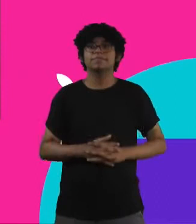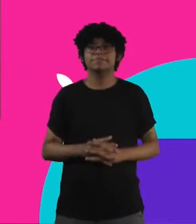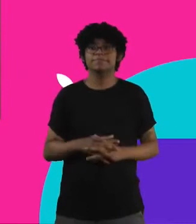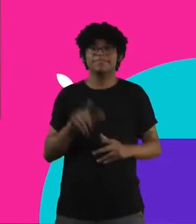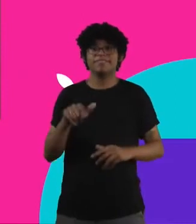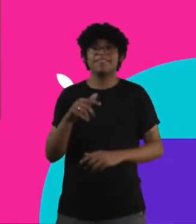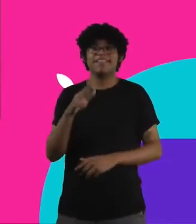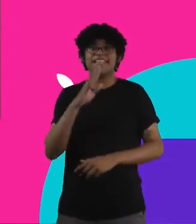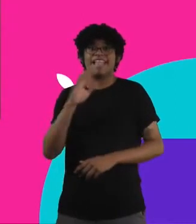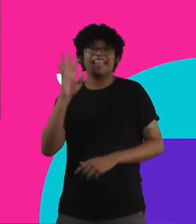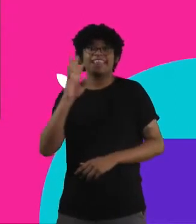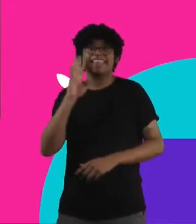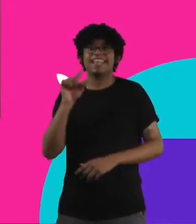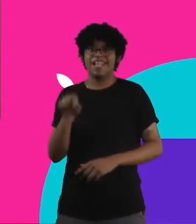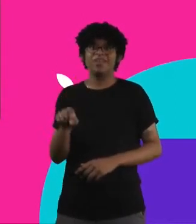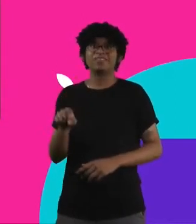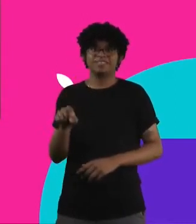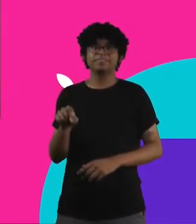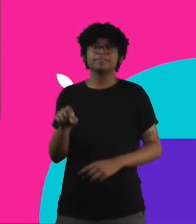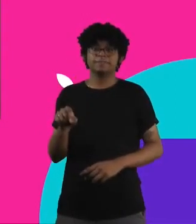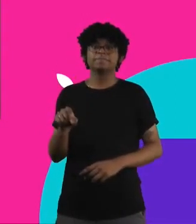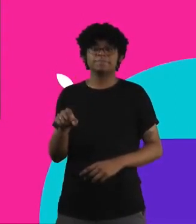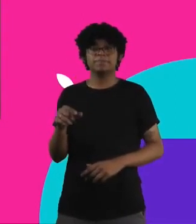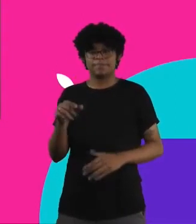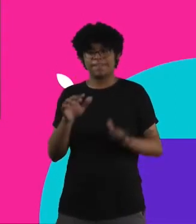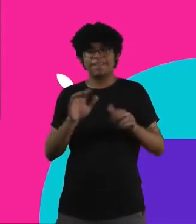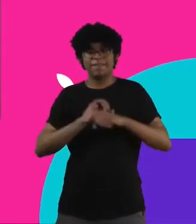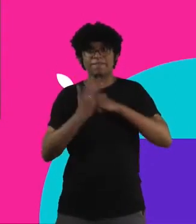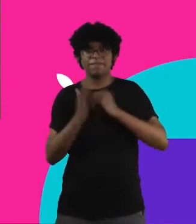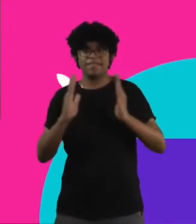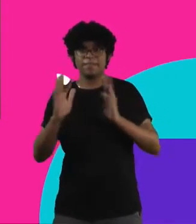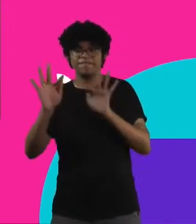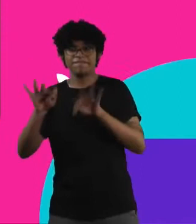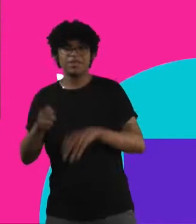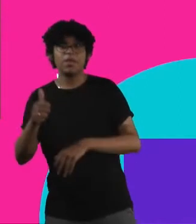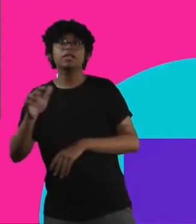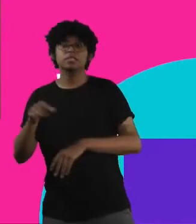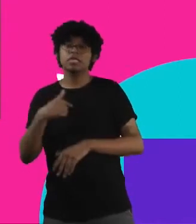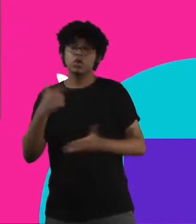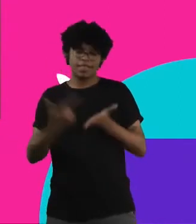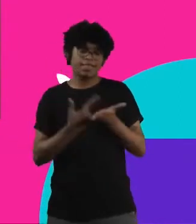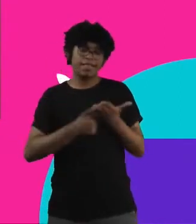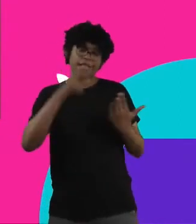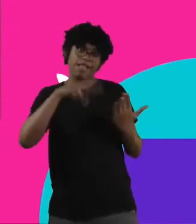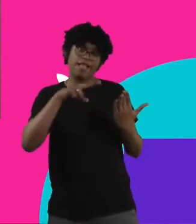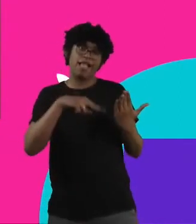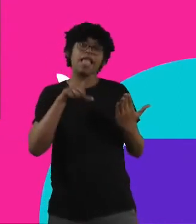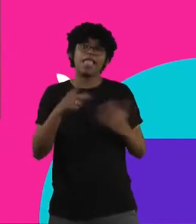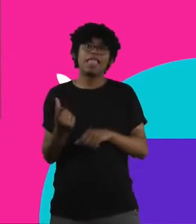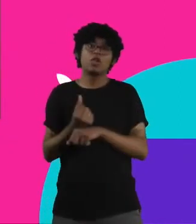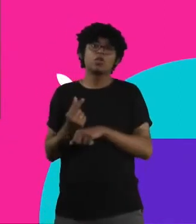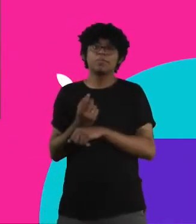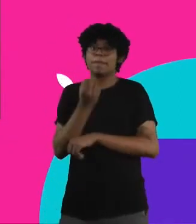durante o convite, durante aqui o finalzinho da pandemia, eu ainda estou lendo o livro, mas eu estou lendo o livro A Economia do Bem Comum.